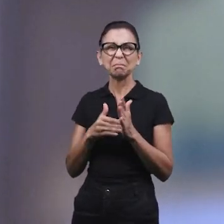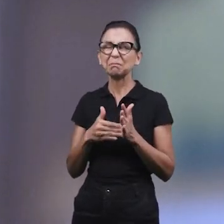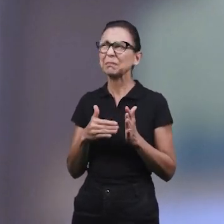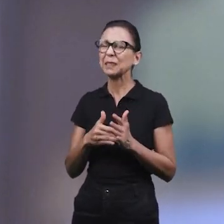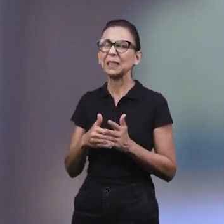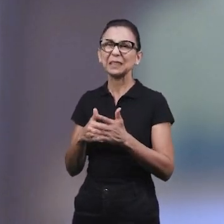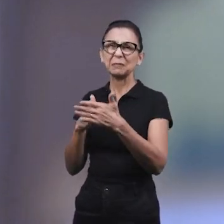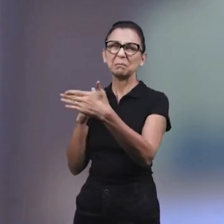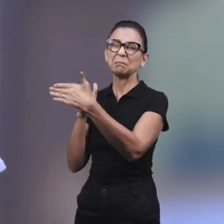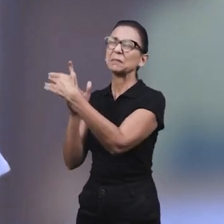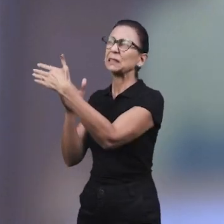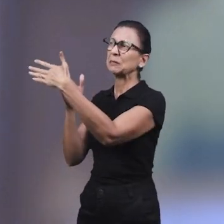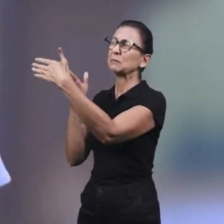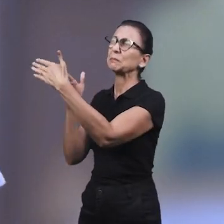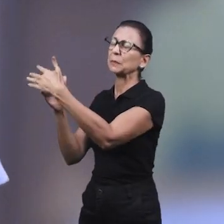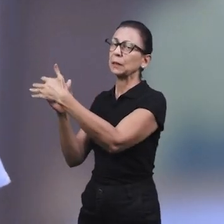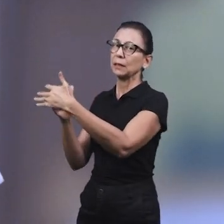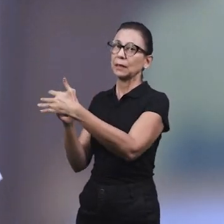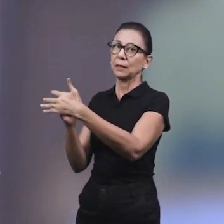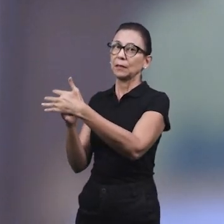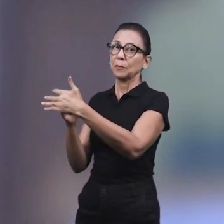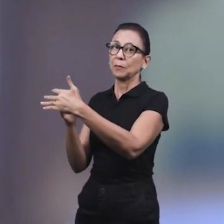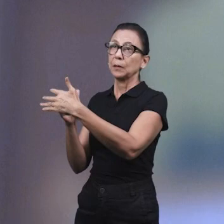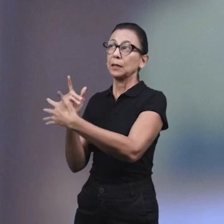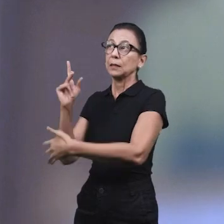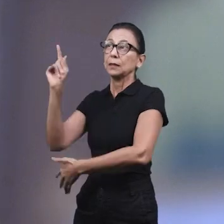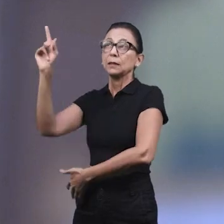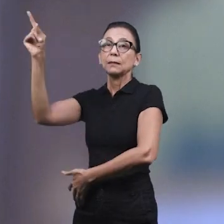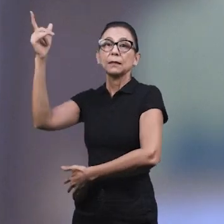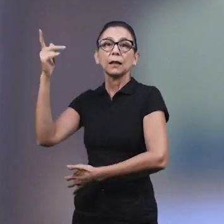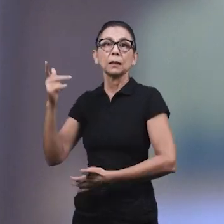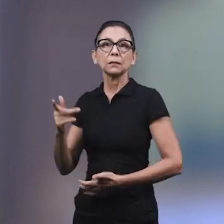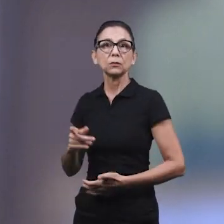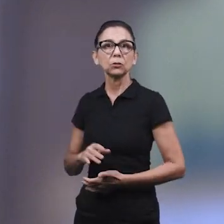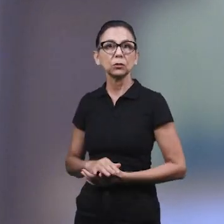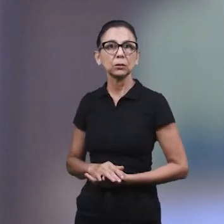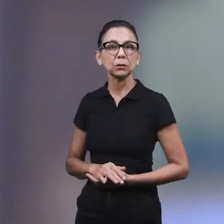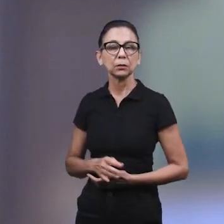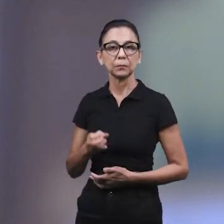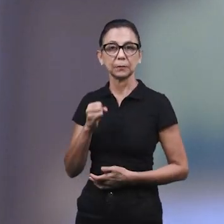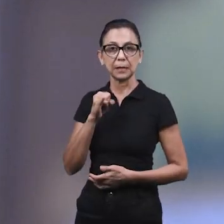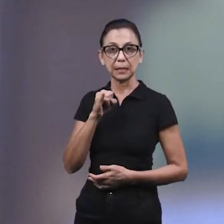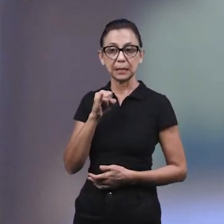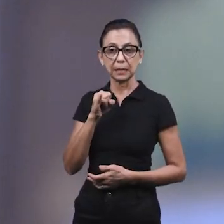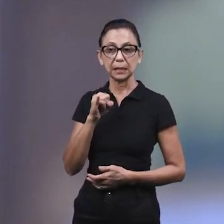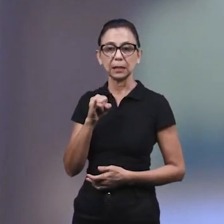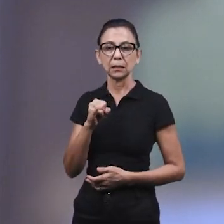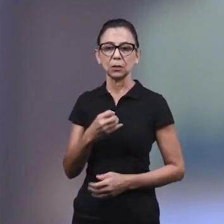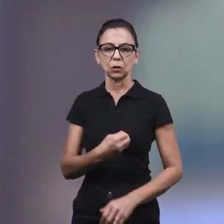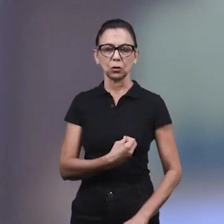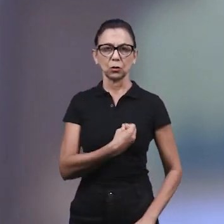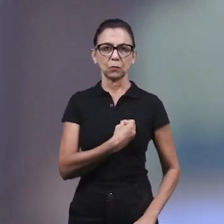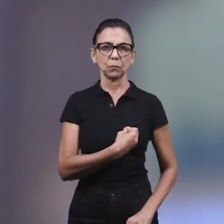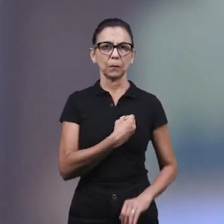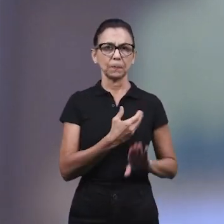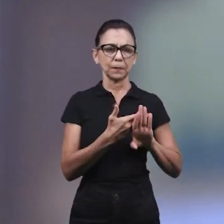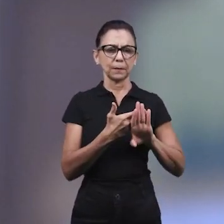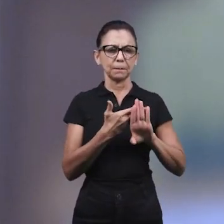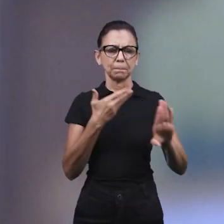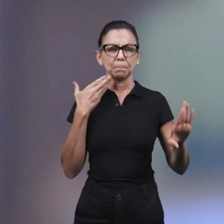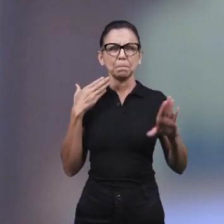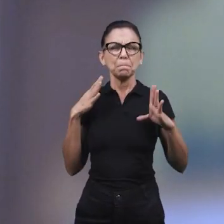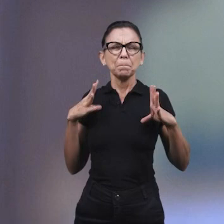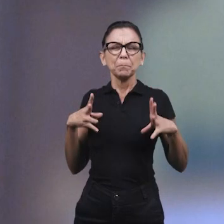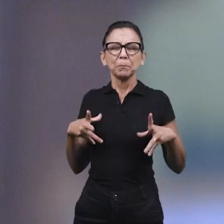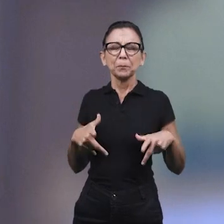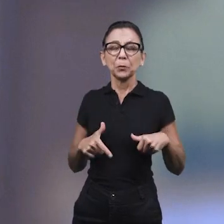impedir de chegarmos à eternidade. Mas nós temos uma certeza: se vivermos uma vida em santificação, se formos